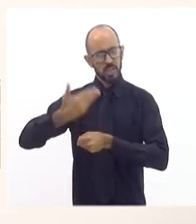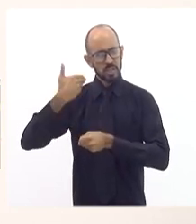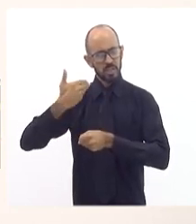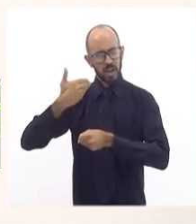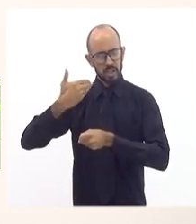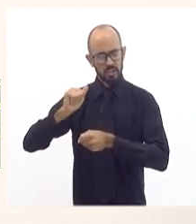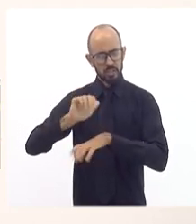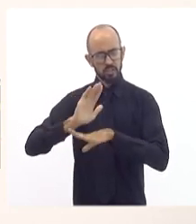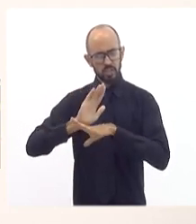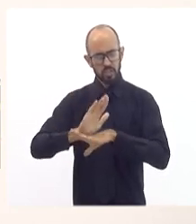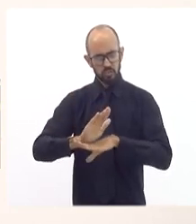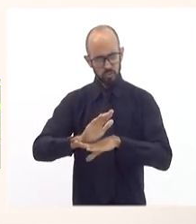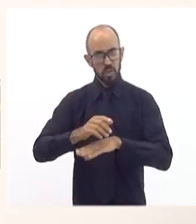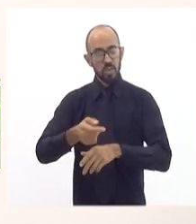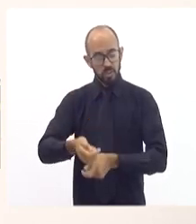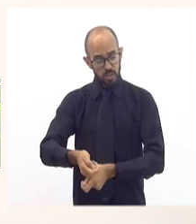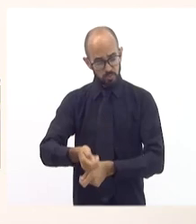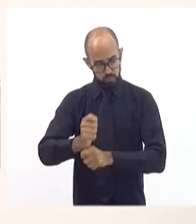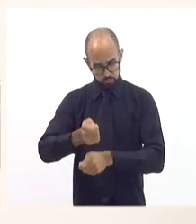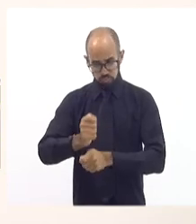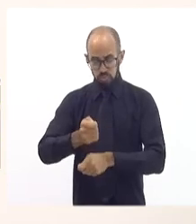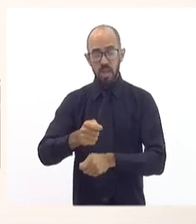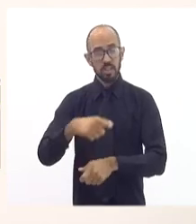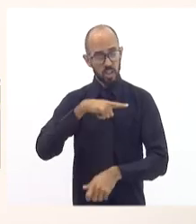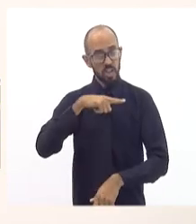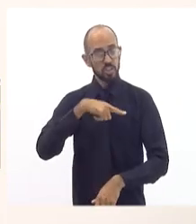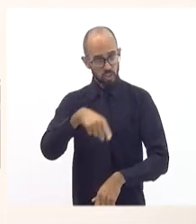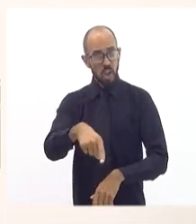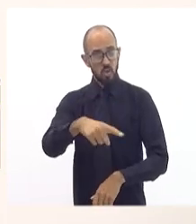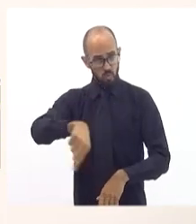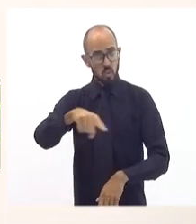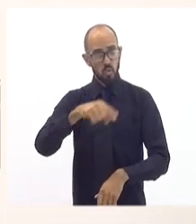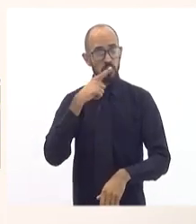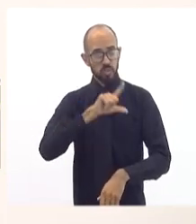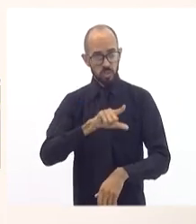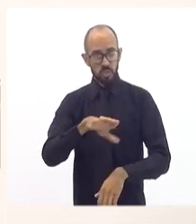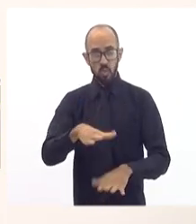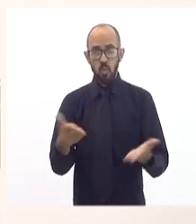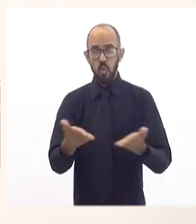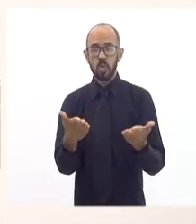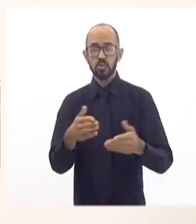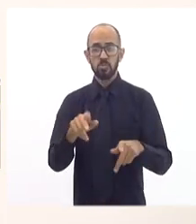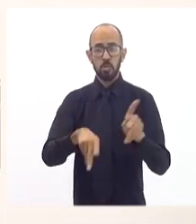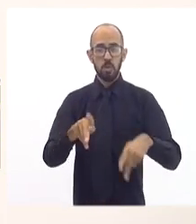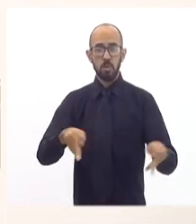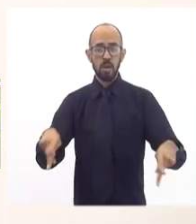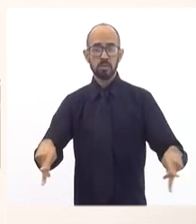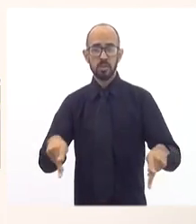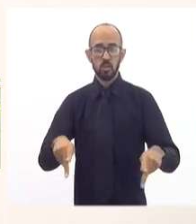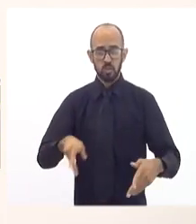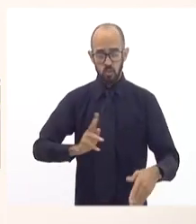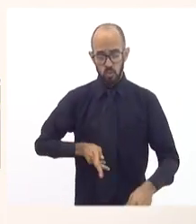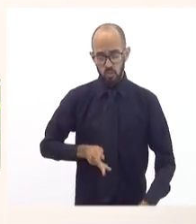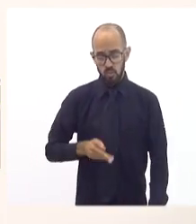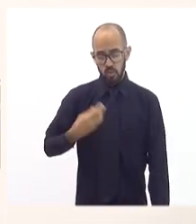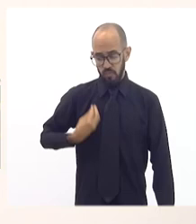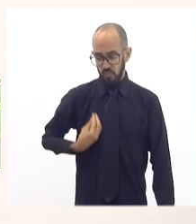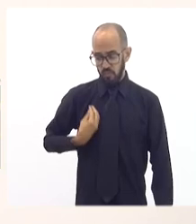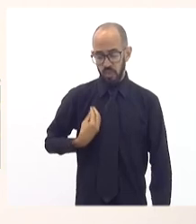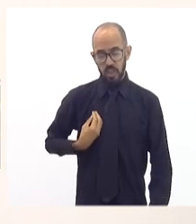benefício o que eles tiravam ali daquela região hoje você vê uma população que vive ainda da Pesca